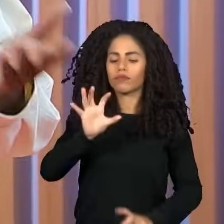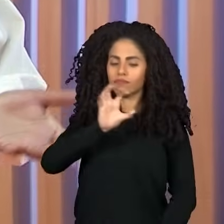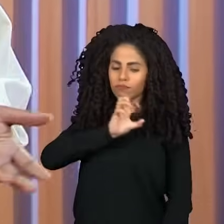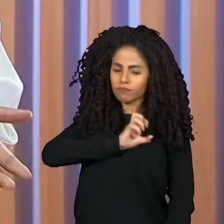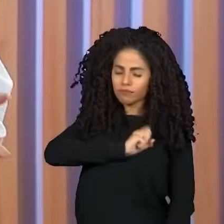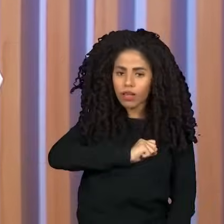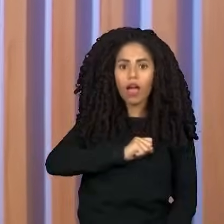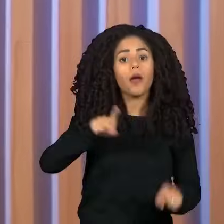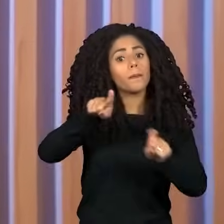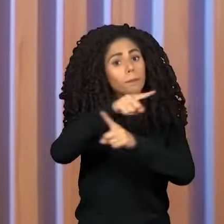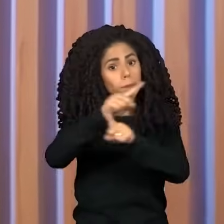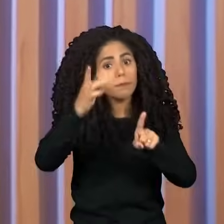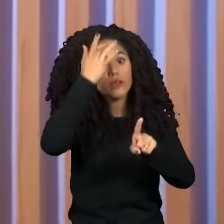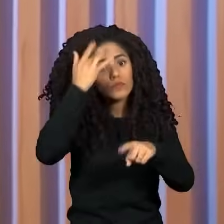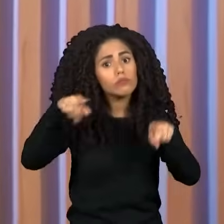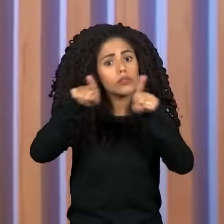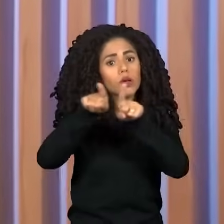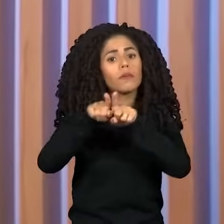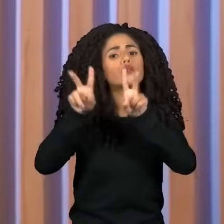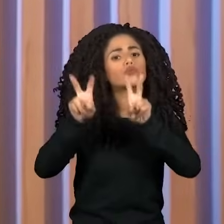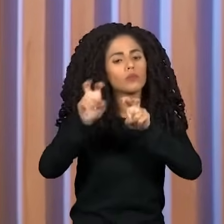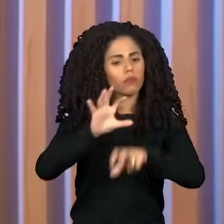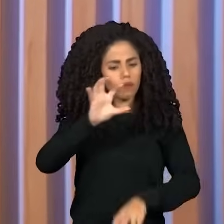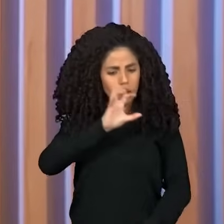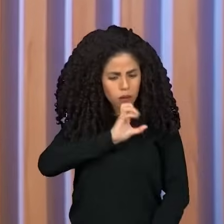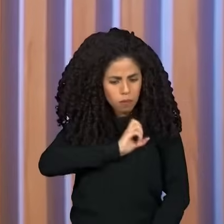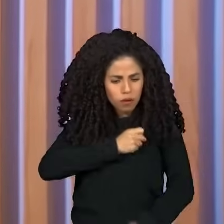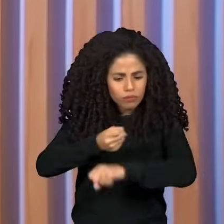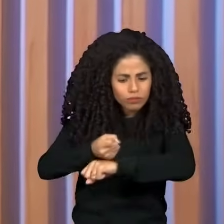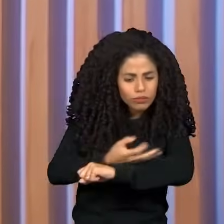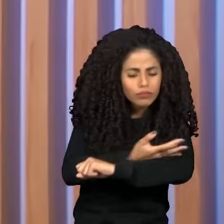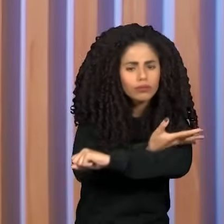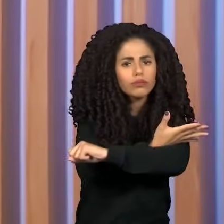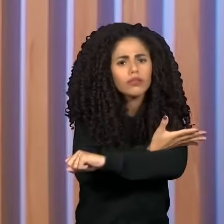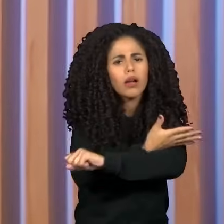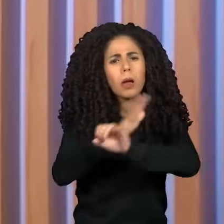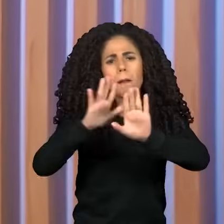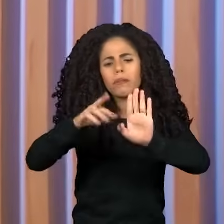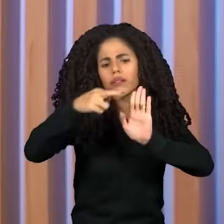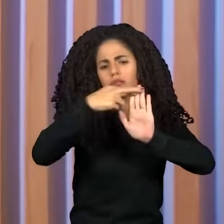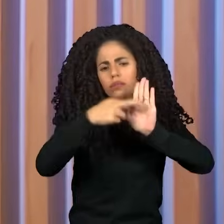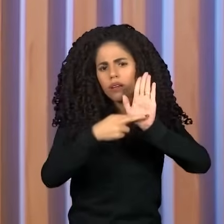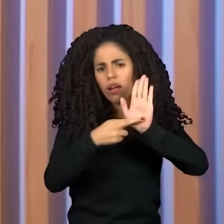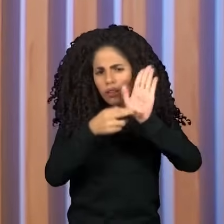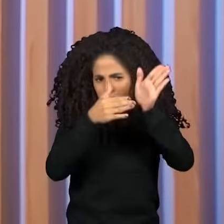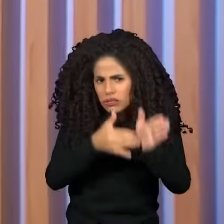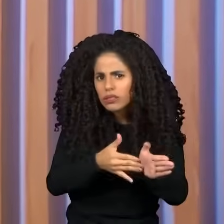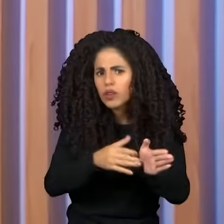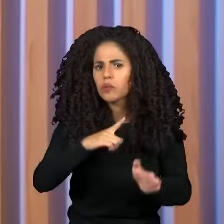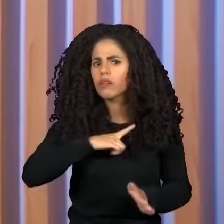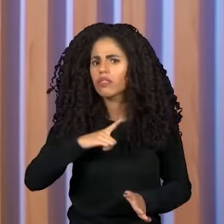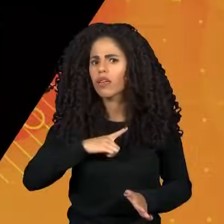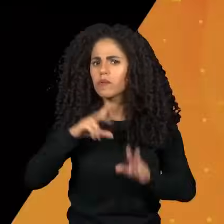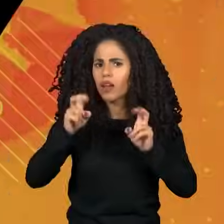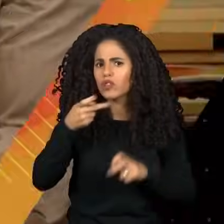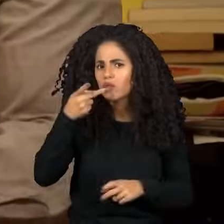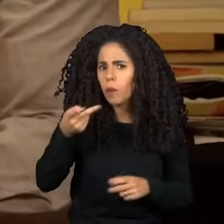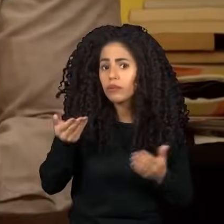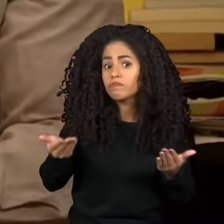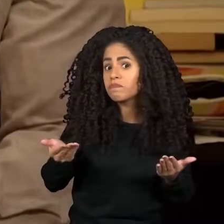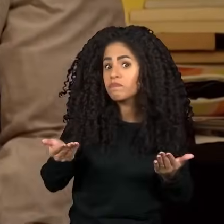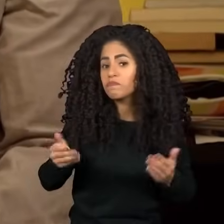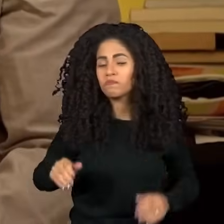Muitos músicos cantam sobre esse sentimento. Mas será que existe receita para amar e falar de amor?